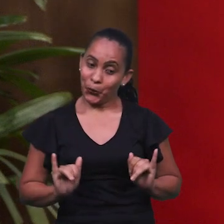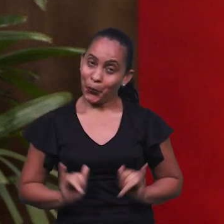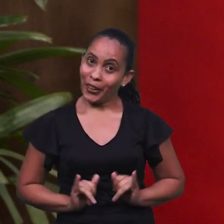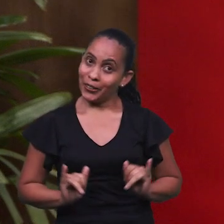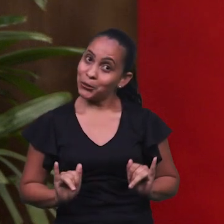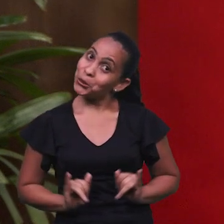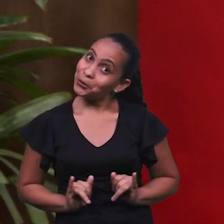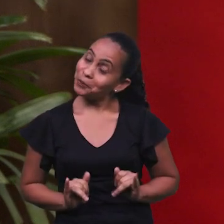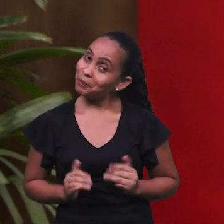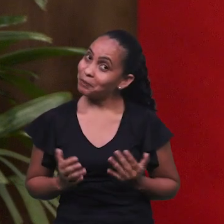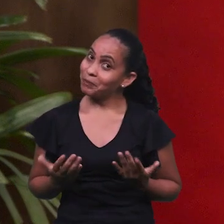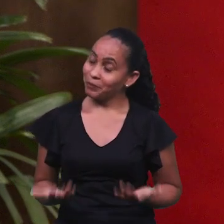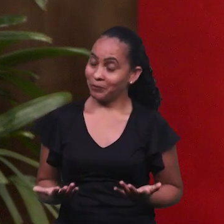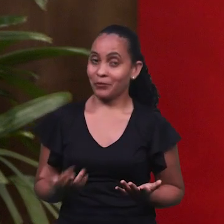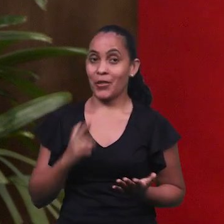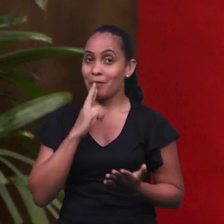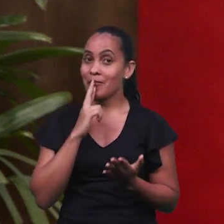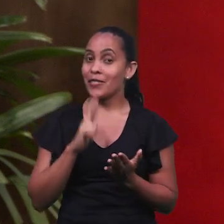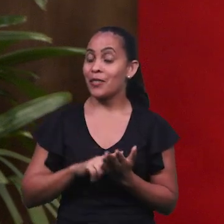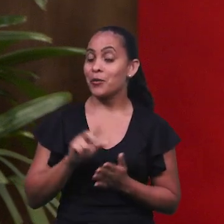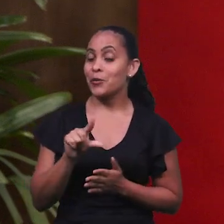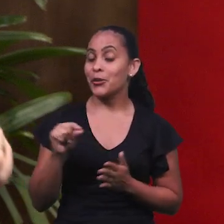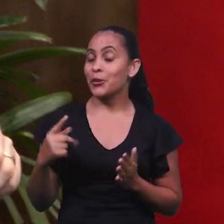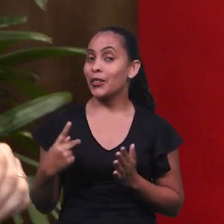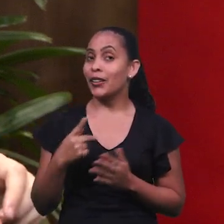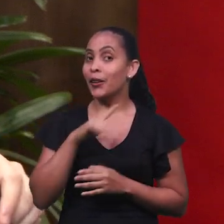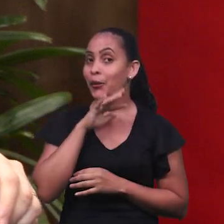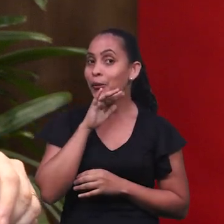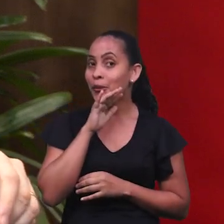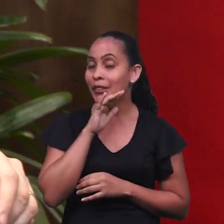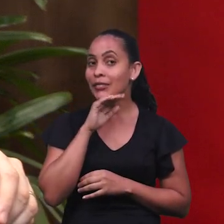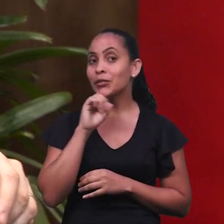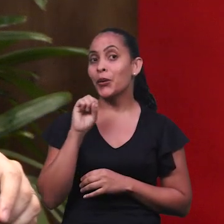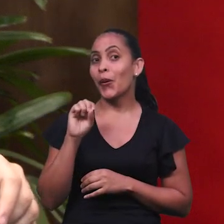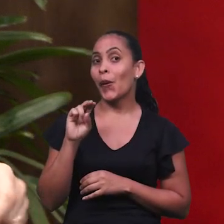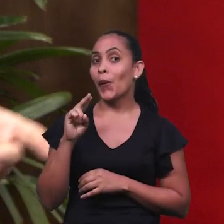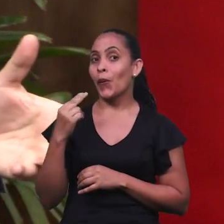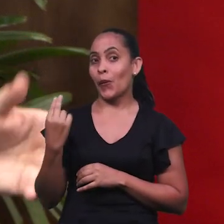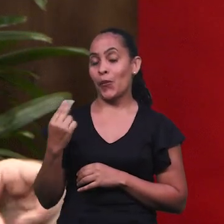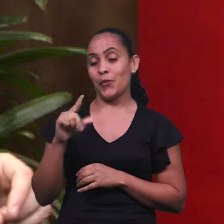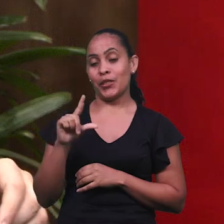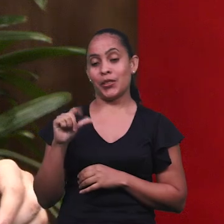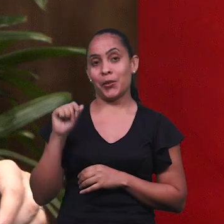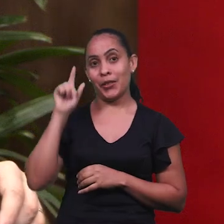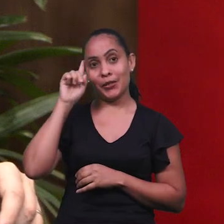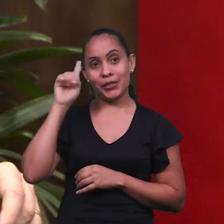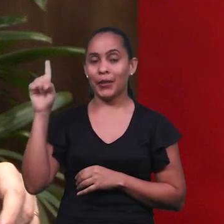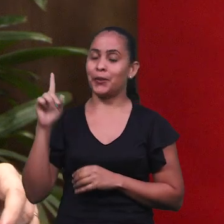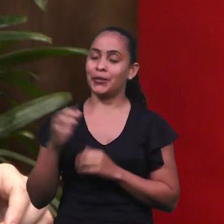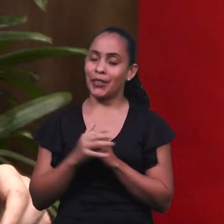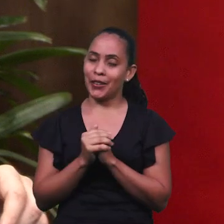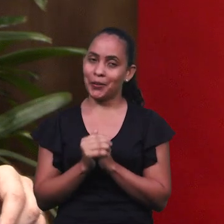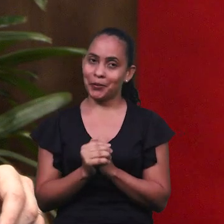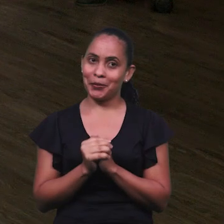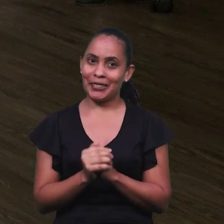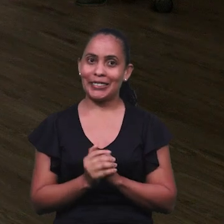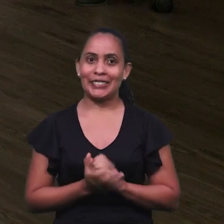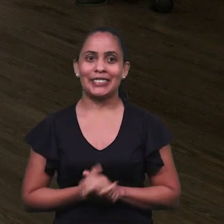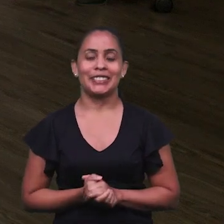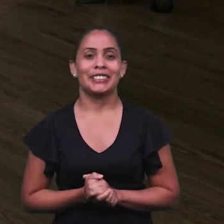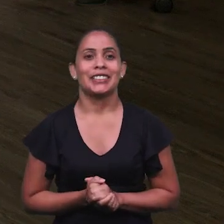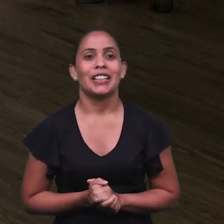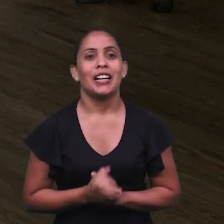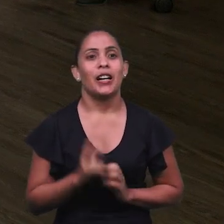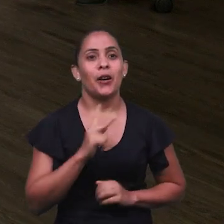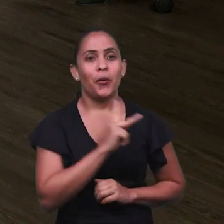sofrimento ele é resultado de uma escolha ruim ou uma permissão do Senhor. Amém. É como